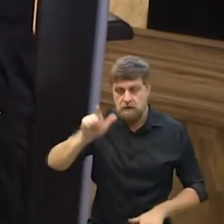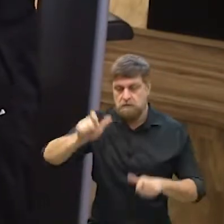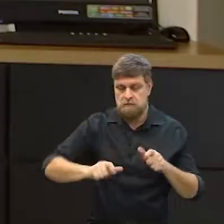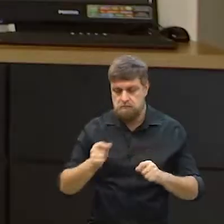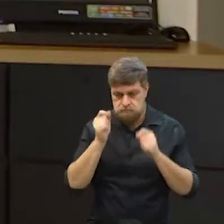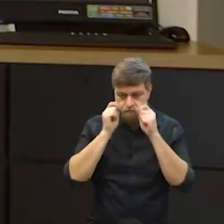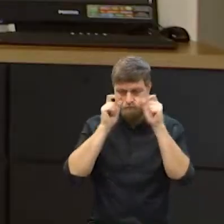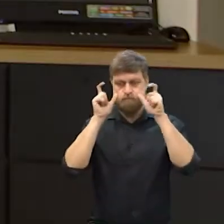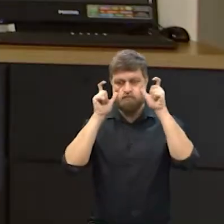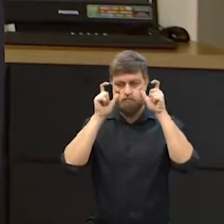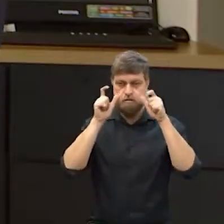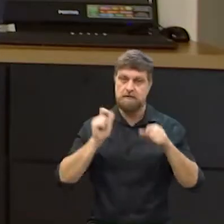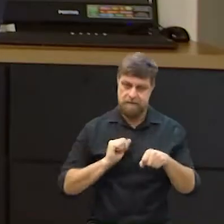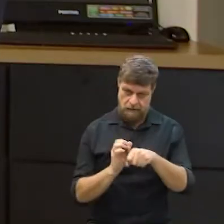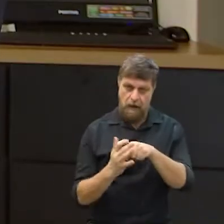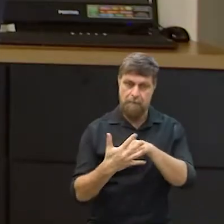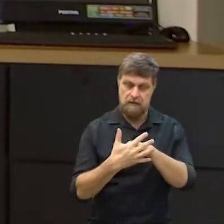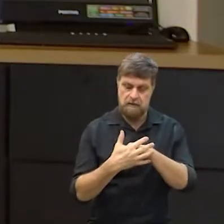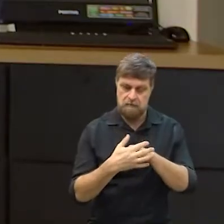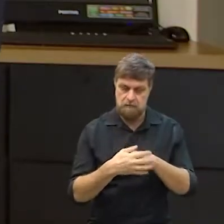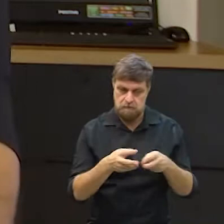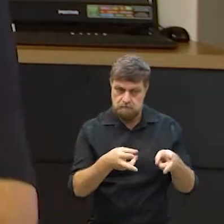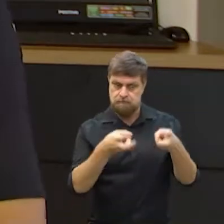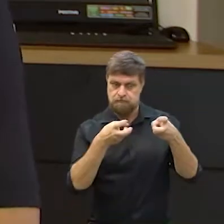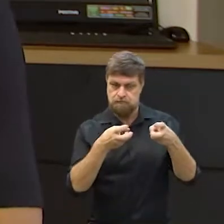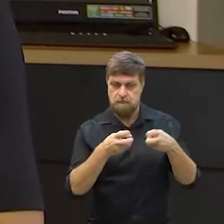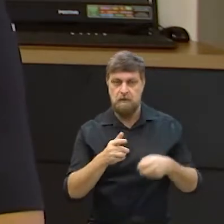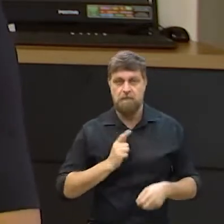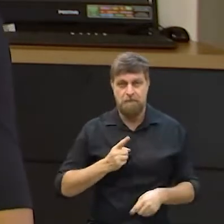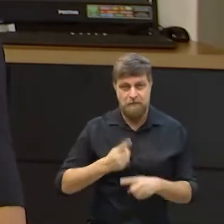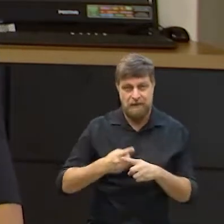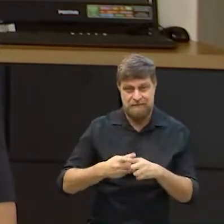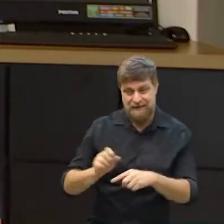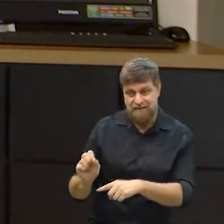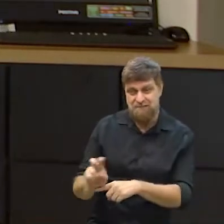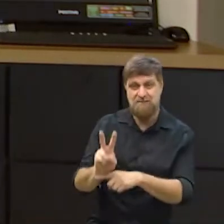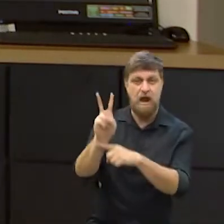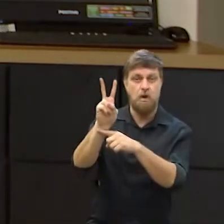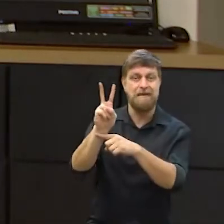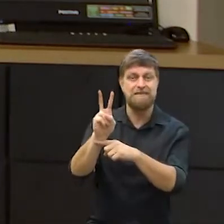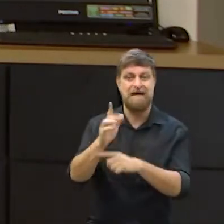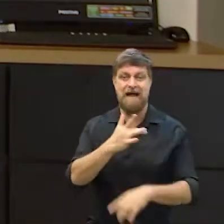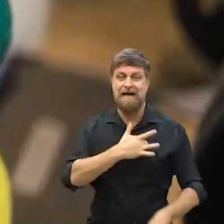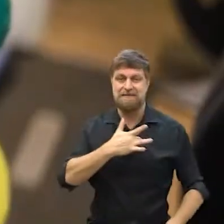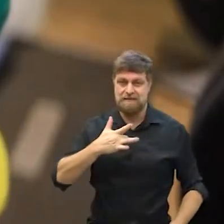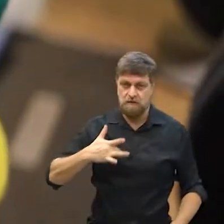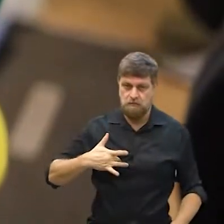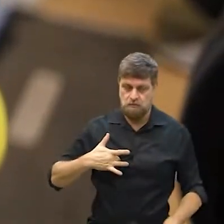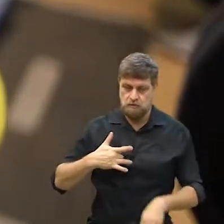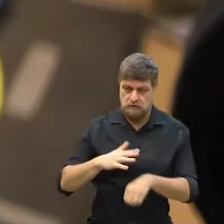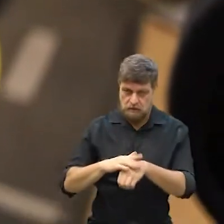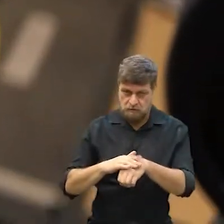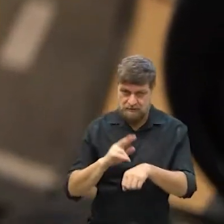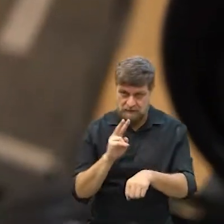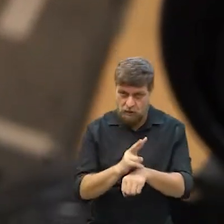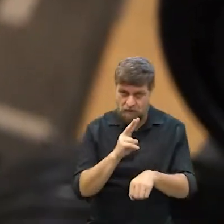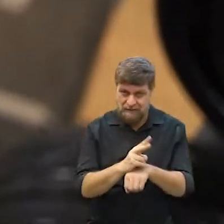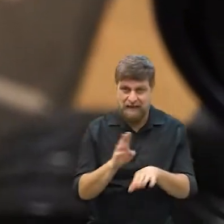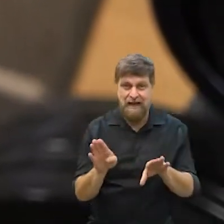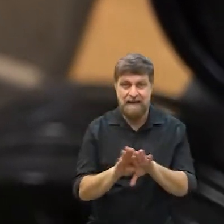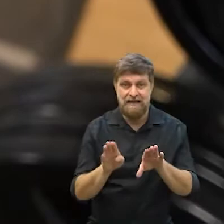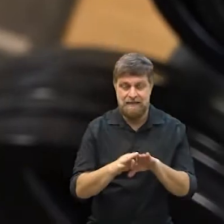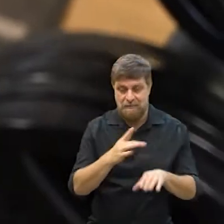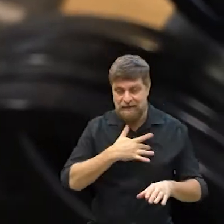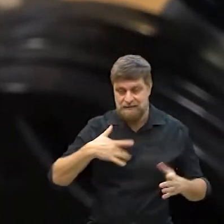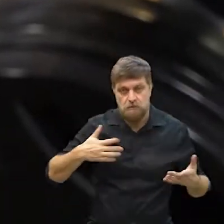teve um chacoalhão aí, infelizmente, através da pandemia, justamente para as pessoas valorizarem mais a questão da prevenção e também a